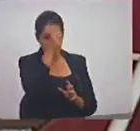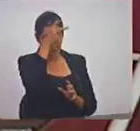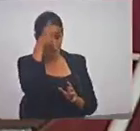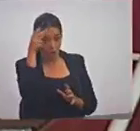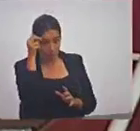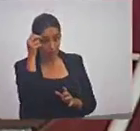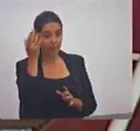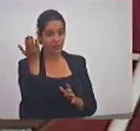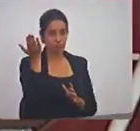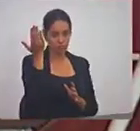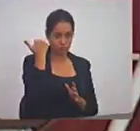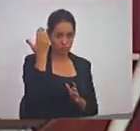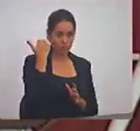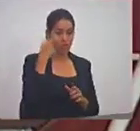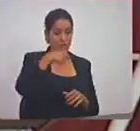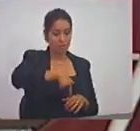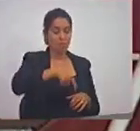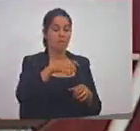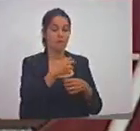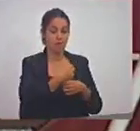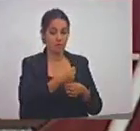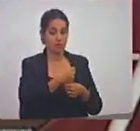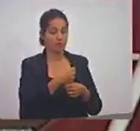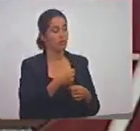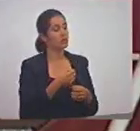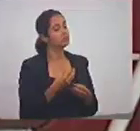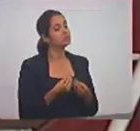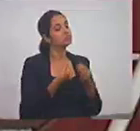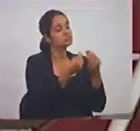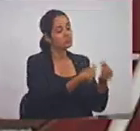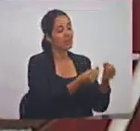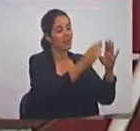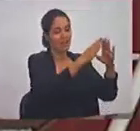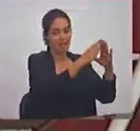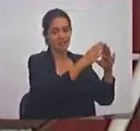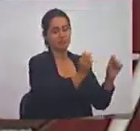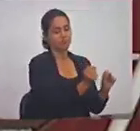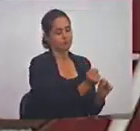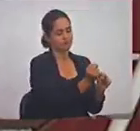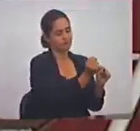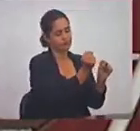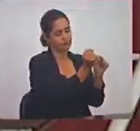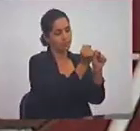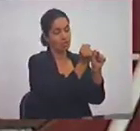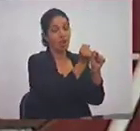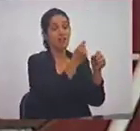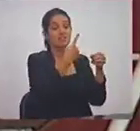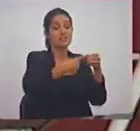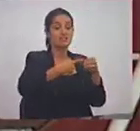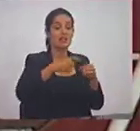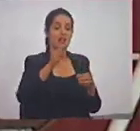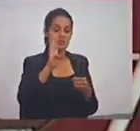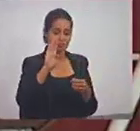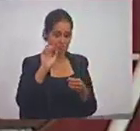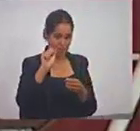Marão Filho, Juninho Marão, e a primeira-dama Juliana Castrechini de Souza Marão, então presidente do Fundo Social de